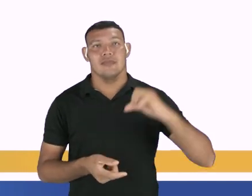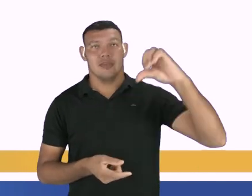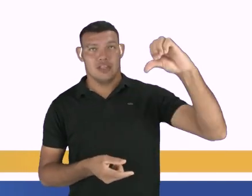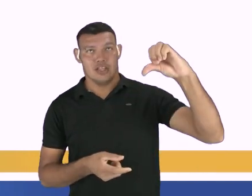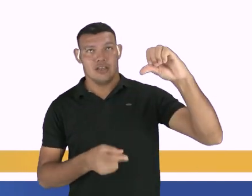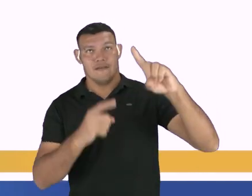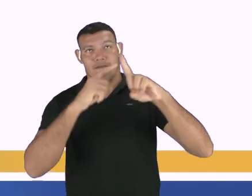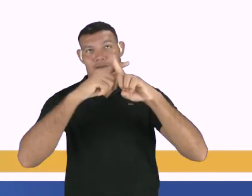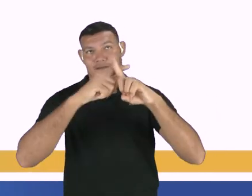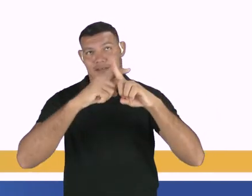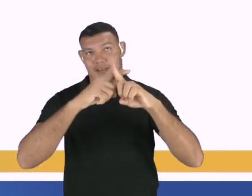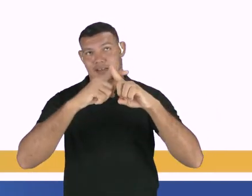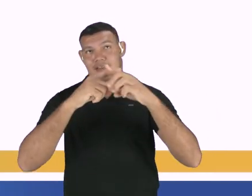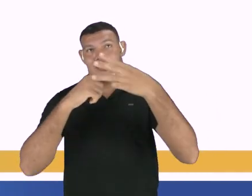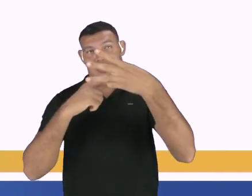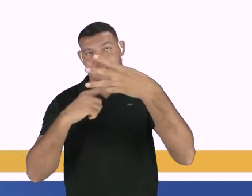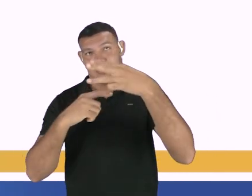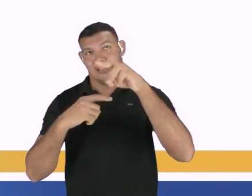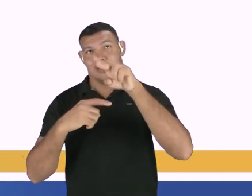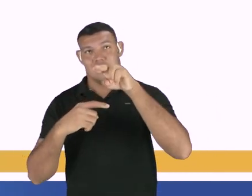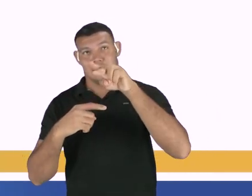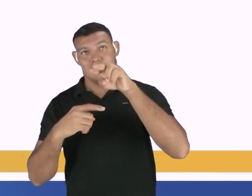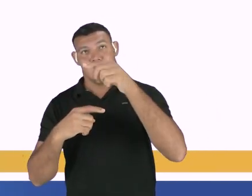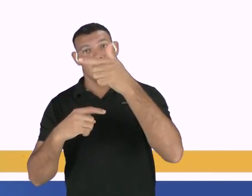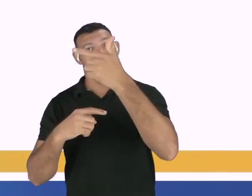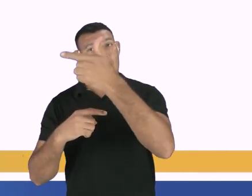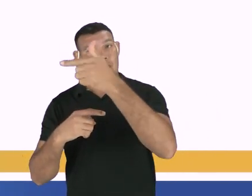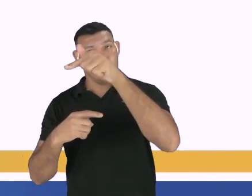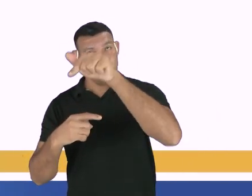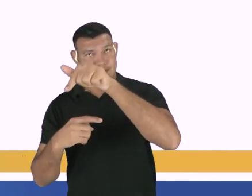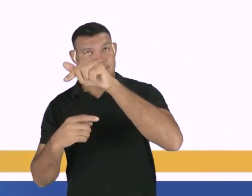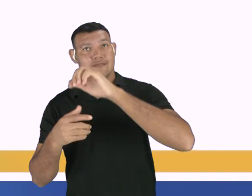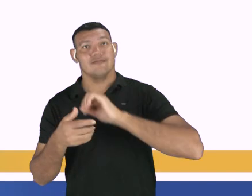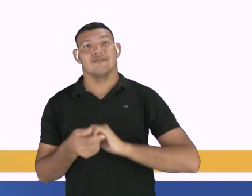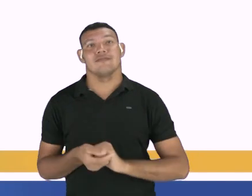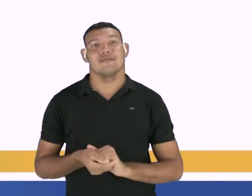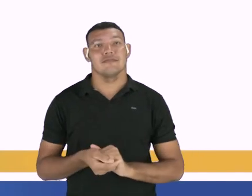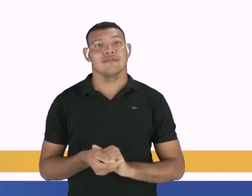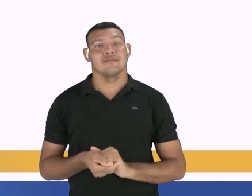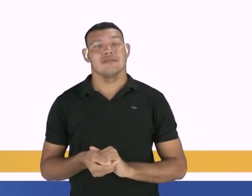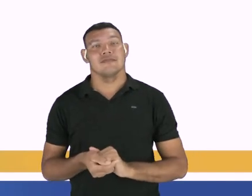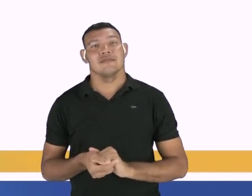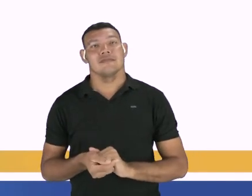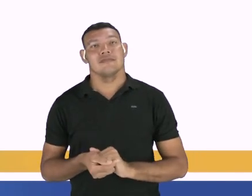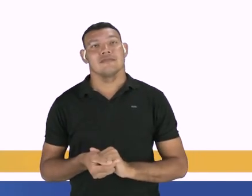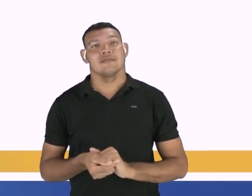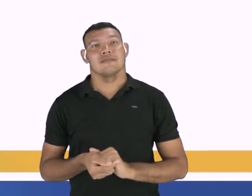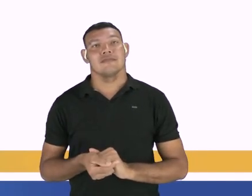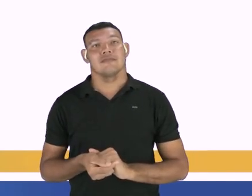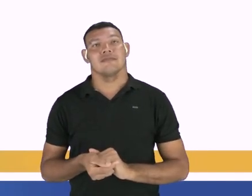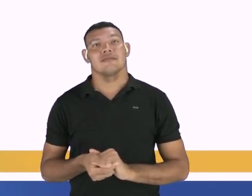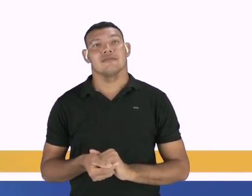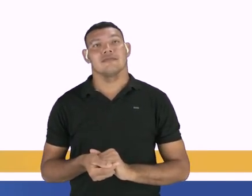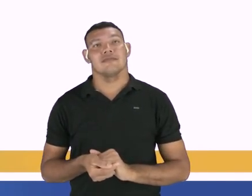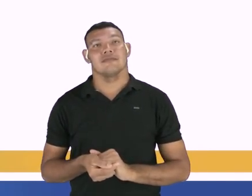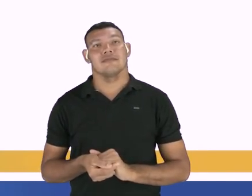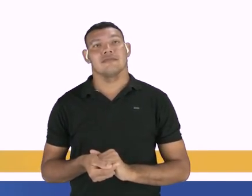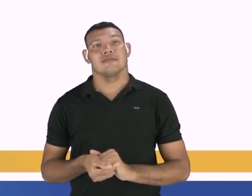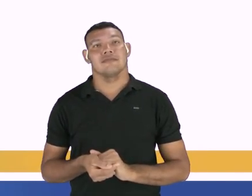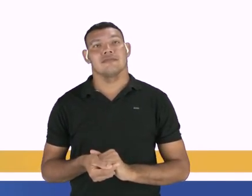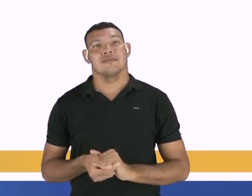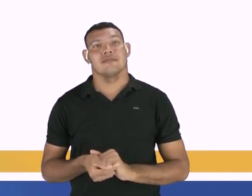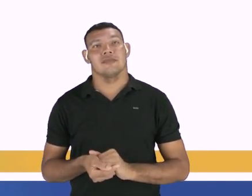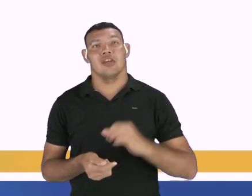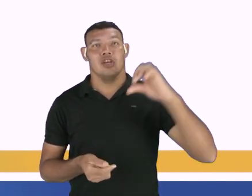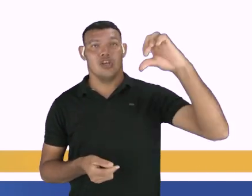Multiplico 9 vezes 3, que é o numerador 9 da primeira fração, vezes o numerador 3 da segunda fração.